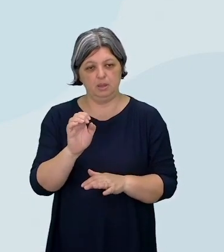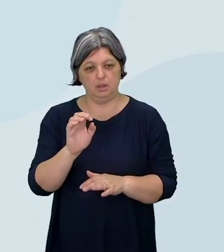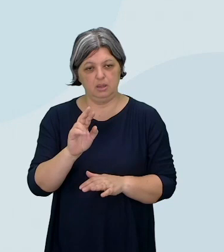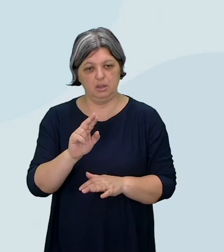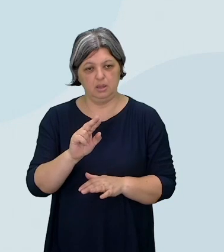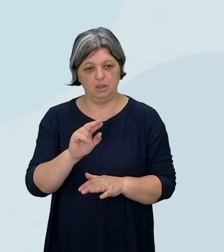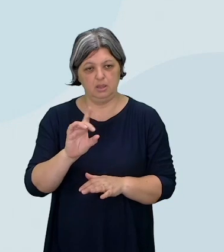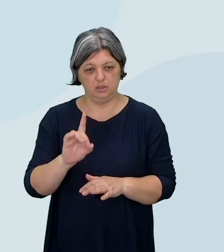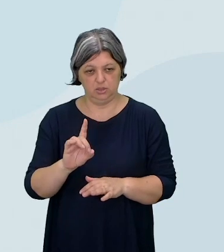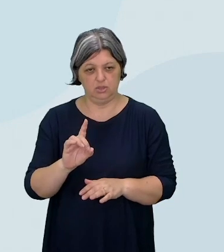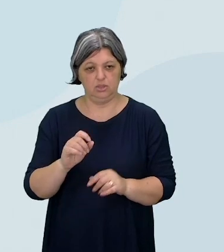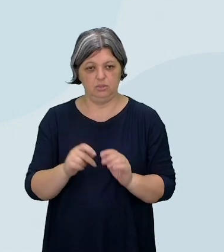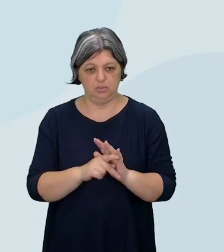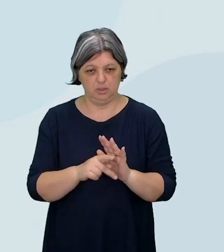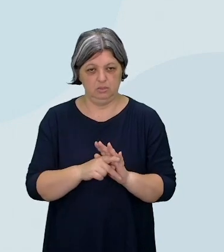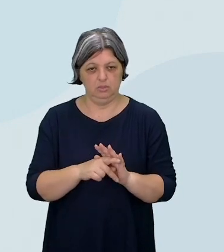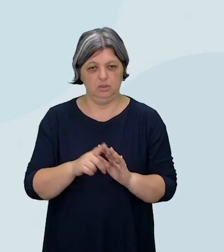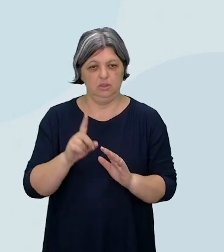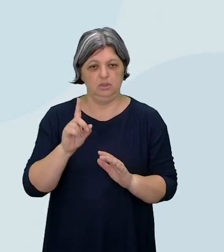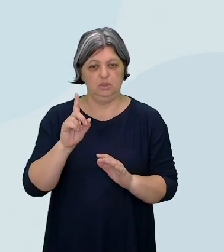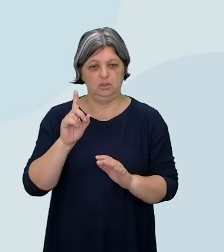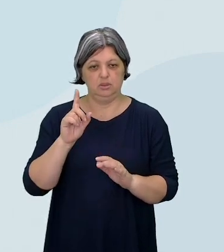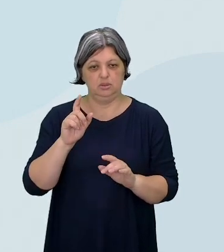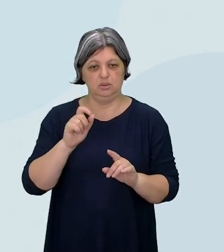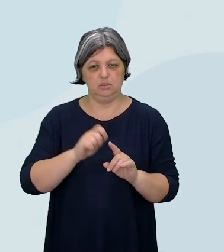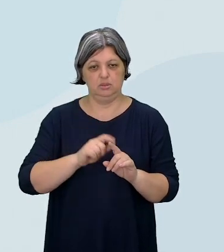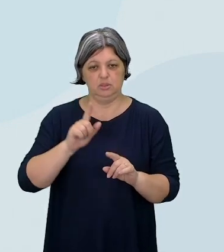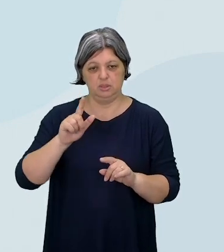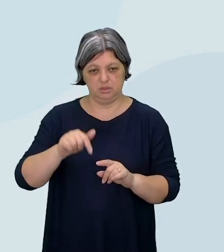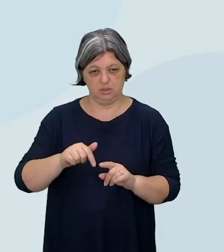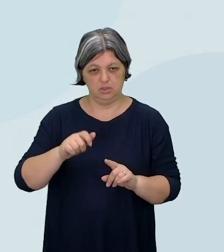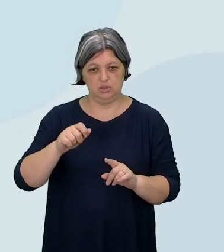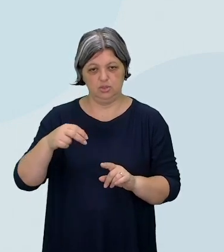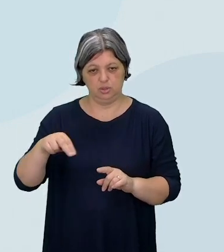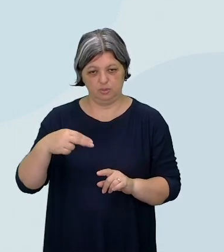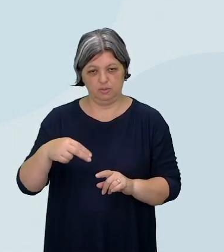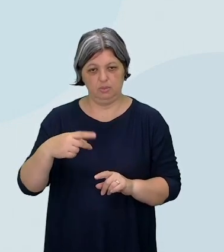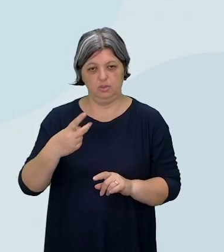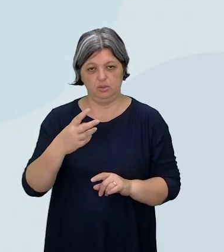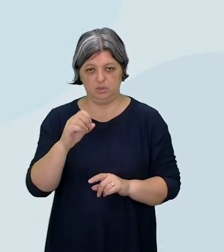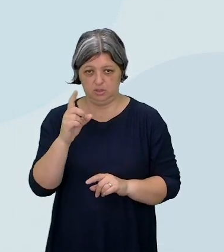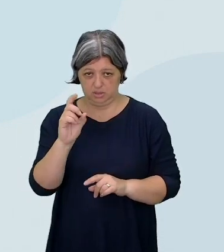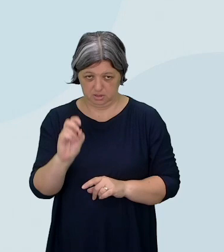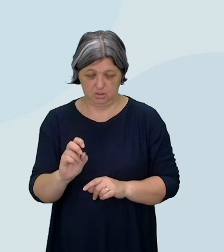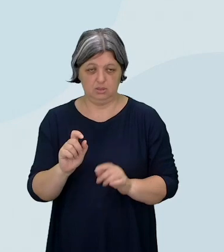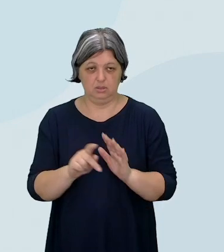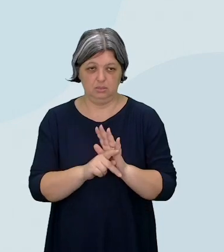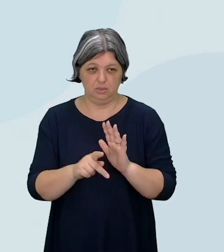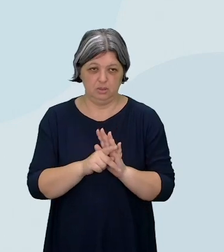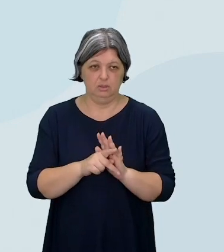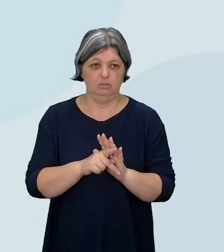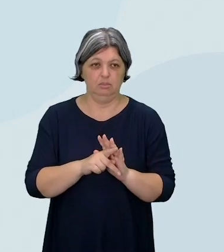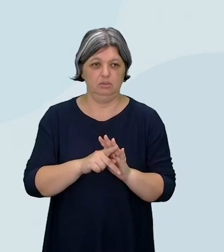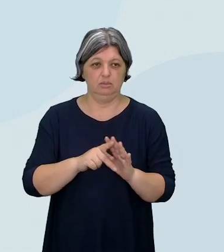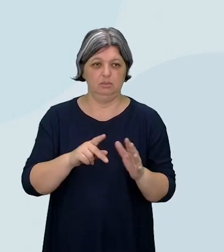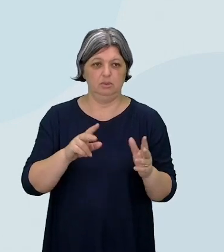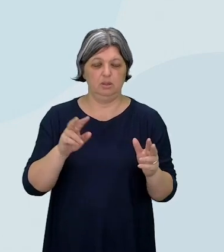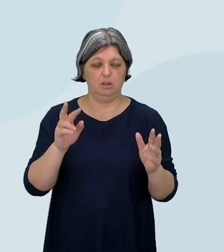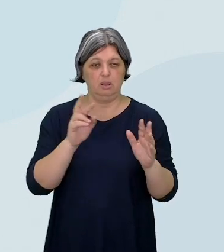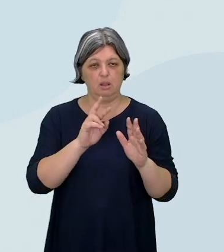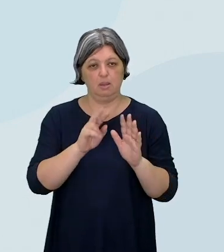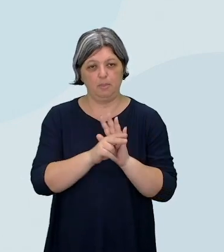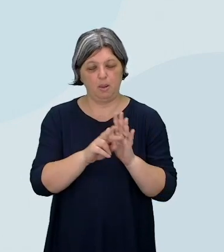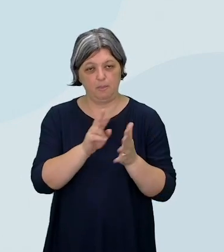Deutsche Welle, de 17 de novembro de 2015. Segurança alimentar agrava catástrofes, diz estudo. Aqui está o